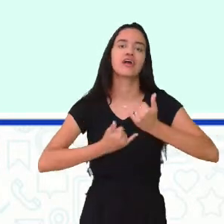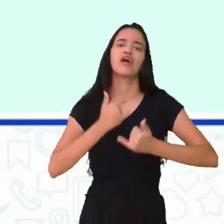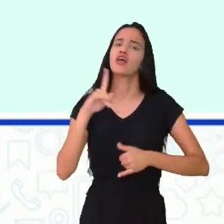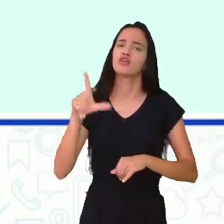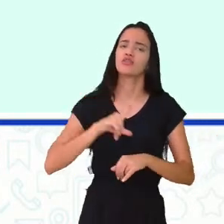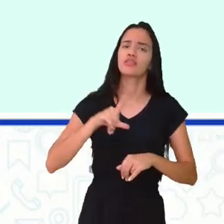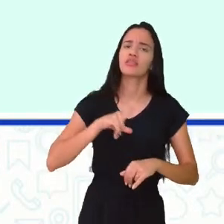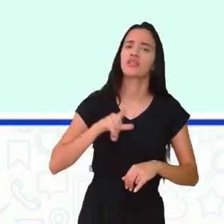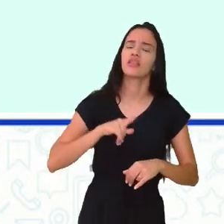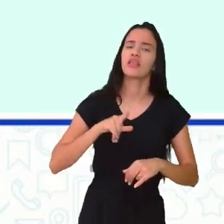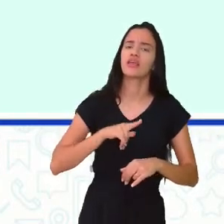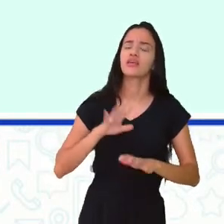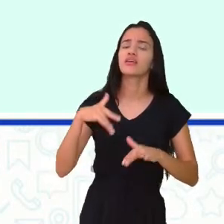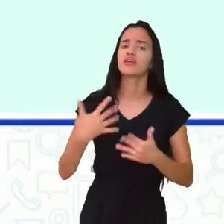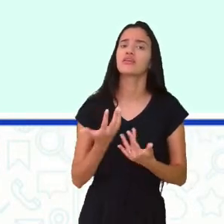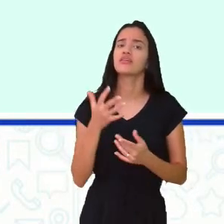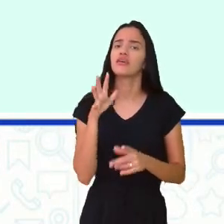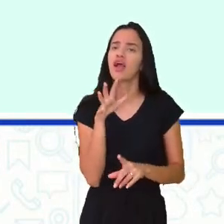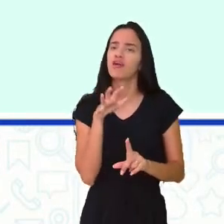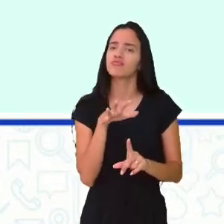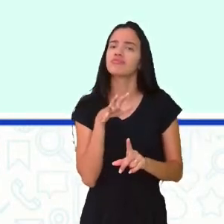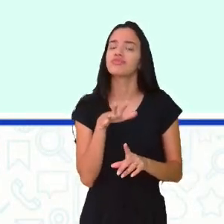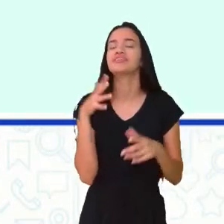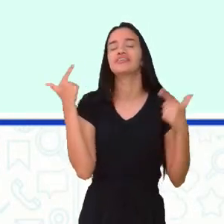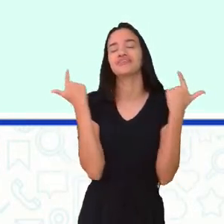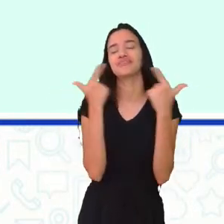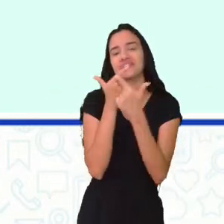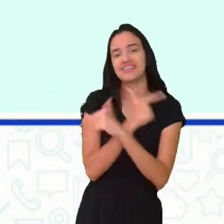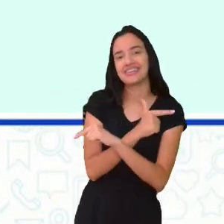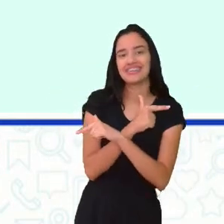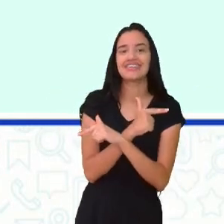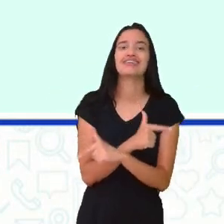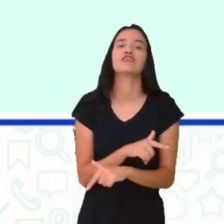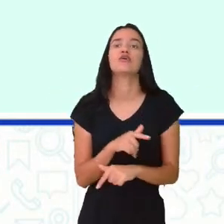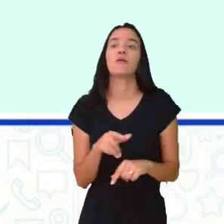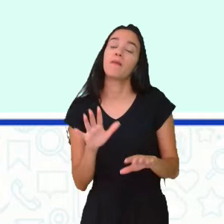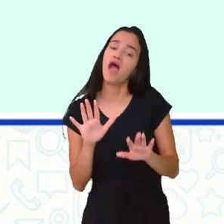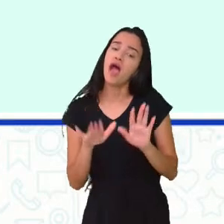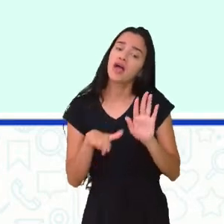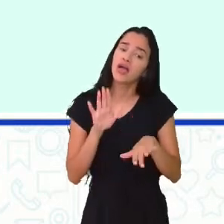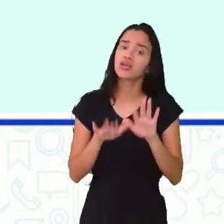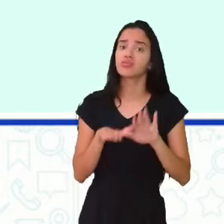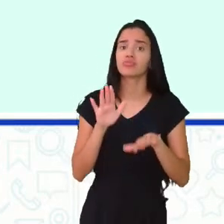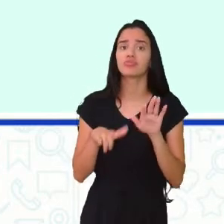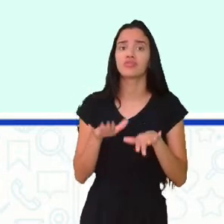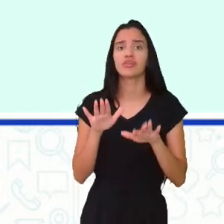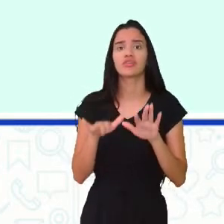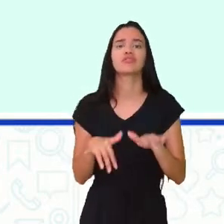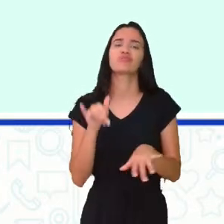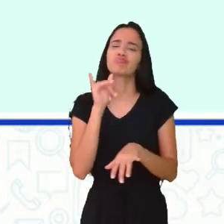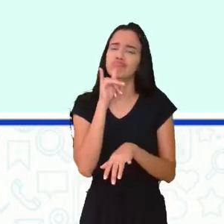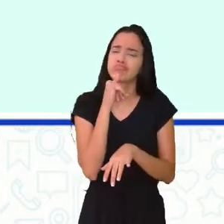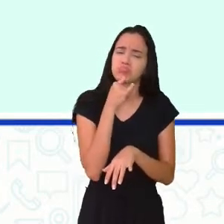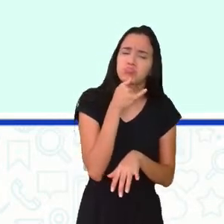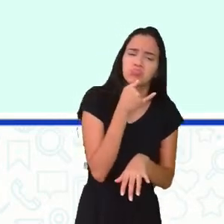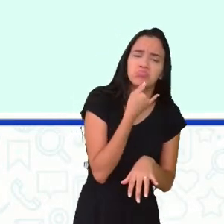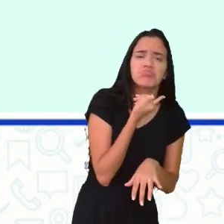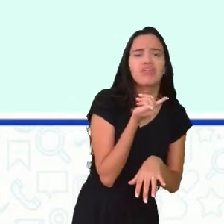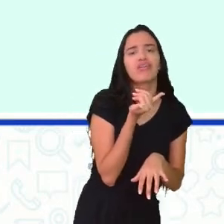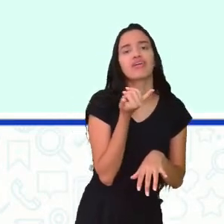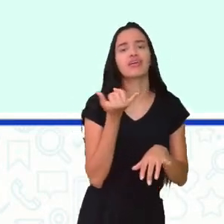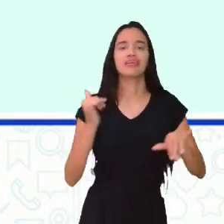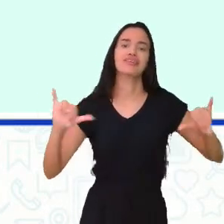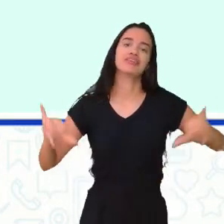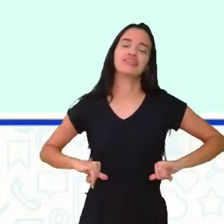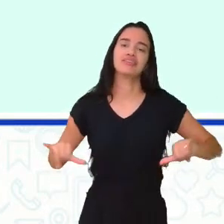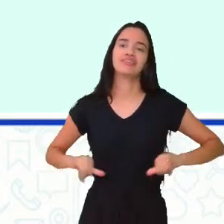a intencionalidade também de causar riso, Que é a comédia. Às vezes, a tragédia misturado com a comédia,